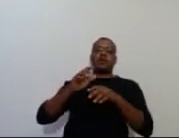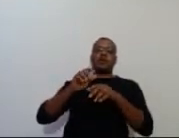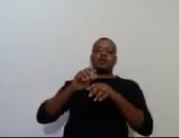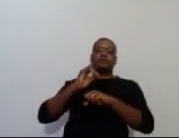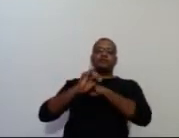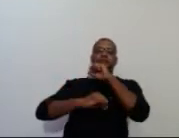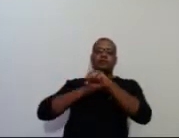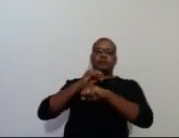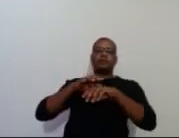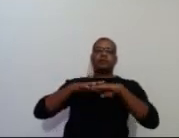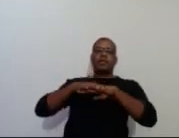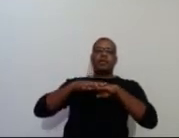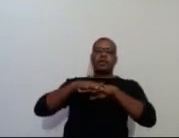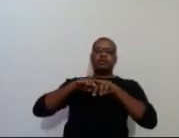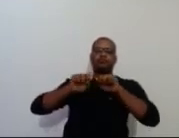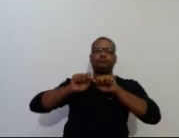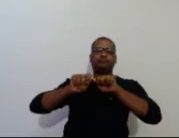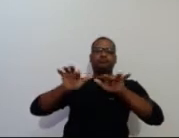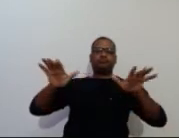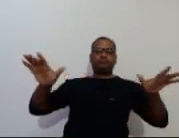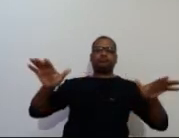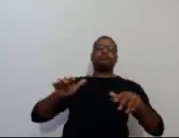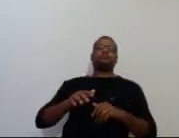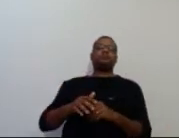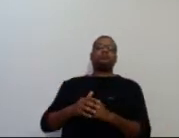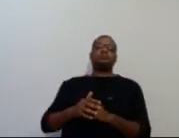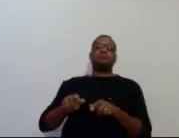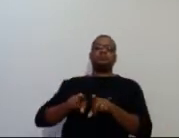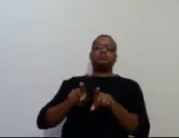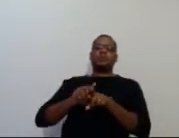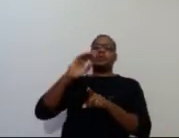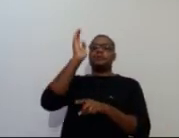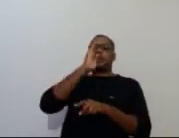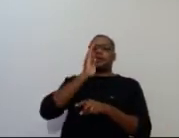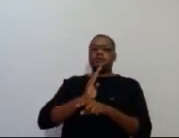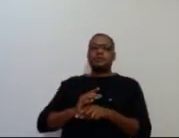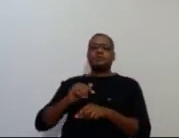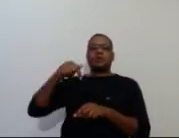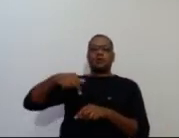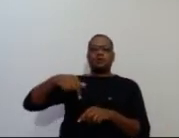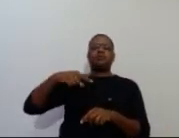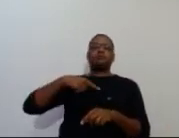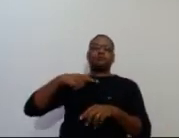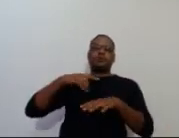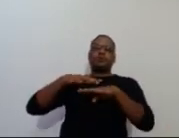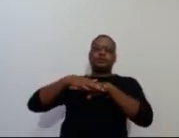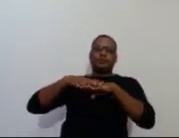a utilização de microcomputadores, ela é alguma coisa que de fato acontece na virada para o século